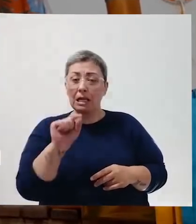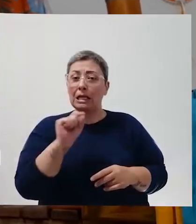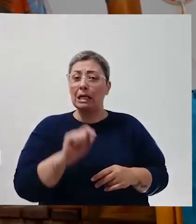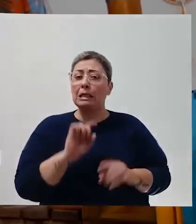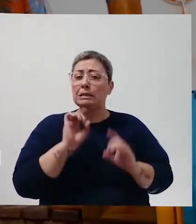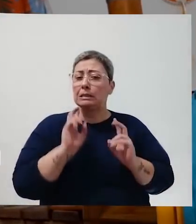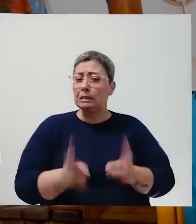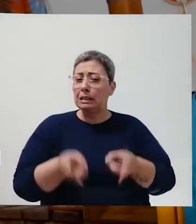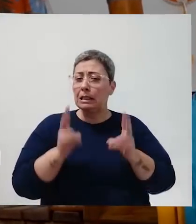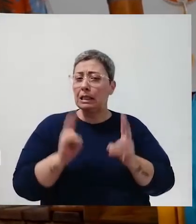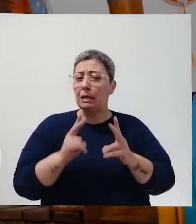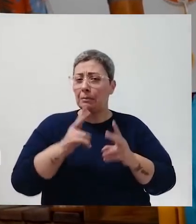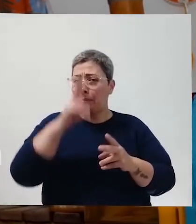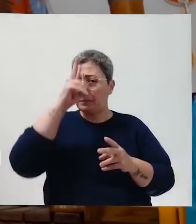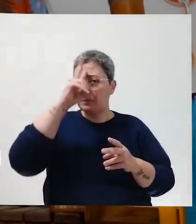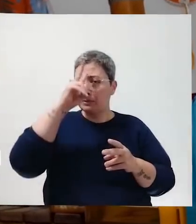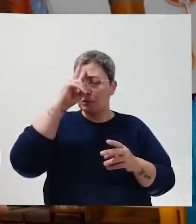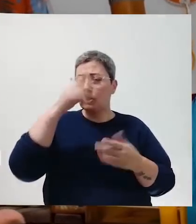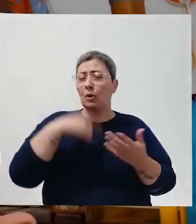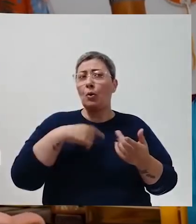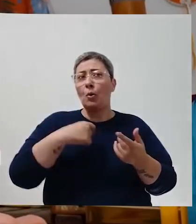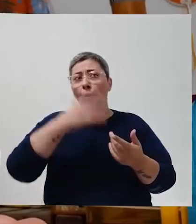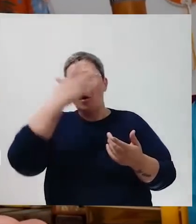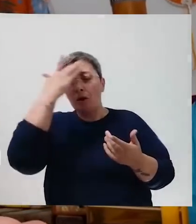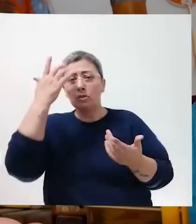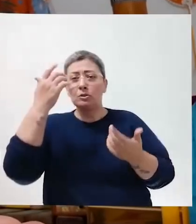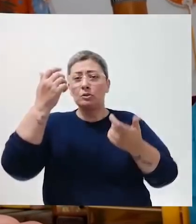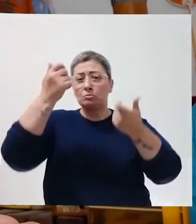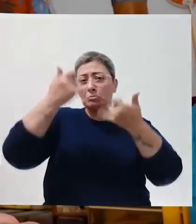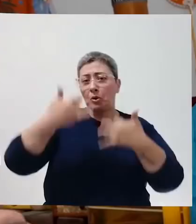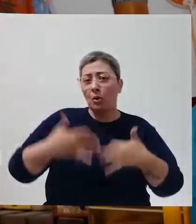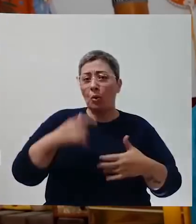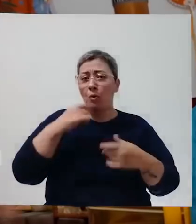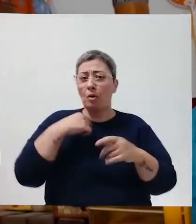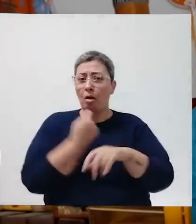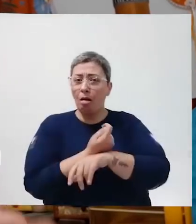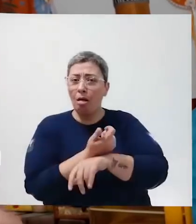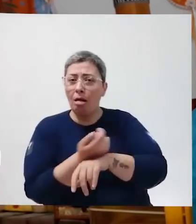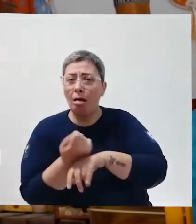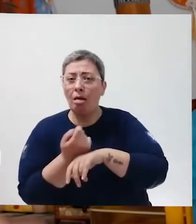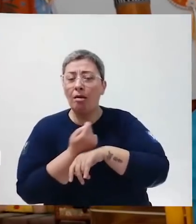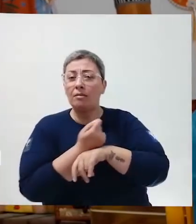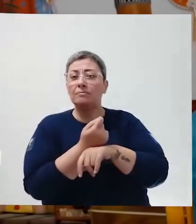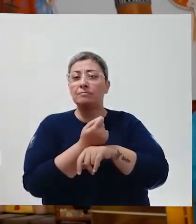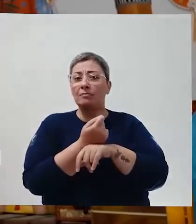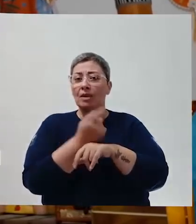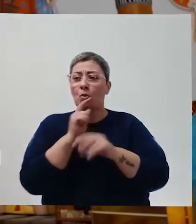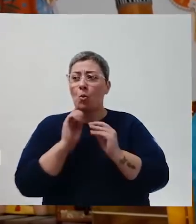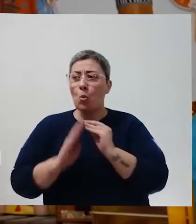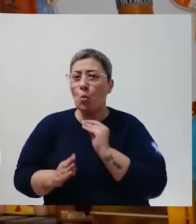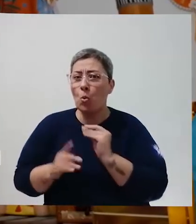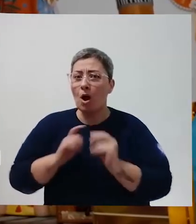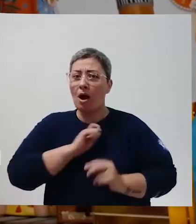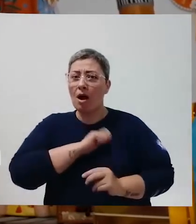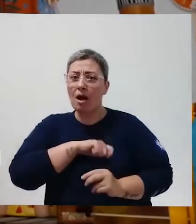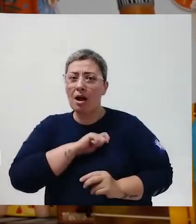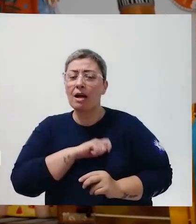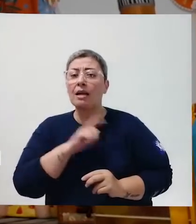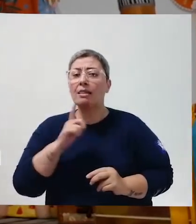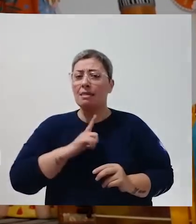sabem que cada vez que uma pessoa conta uma história de alguém pregando uma peça em